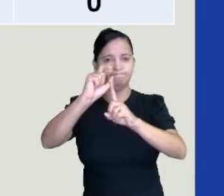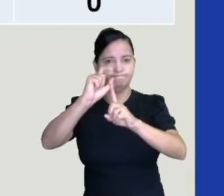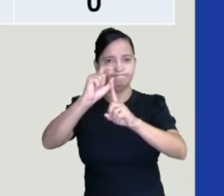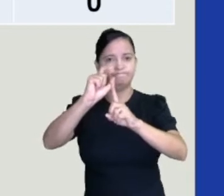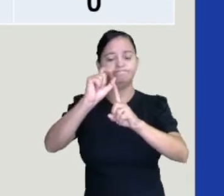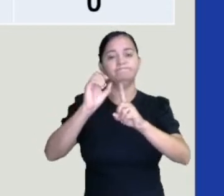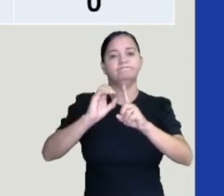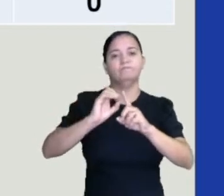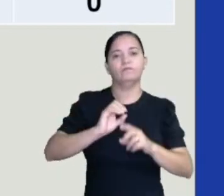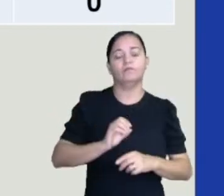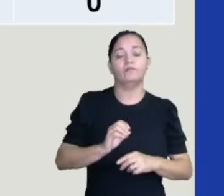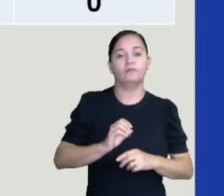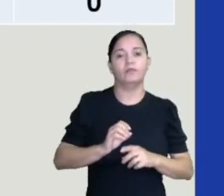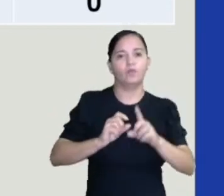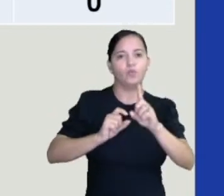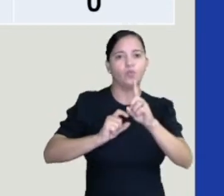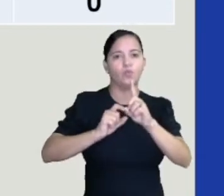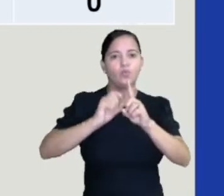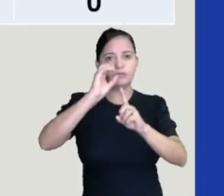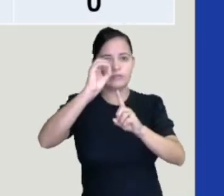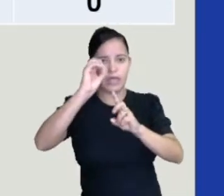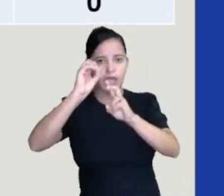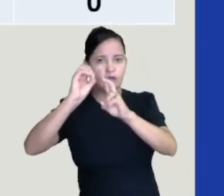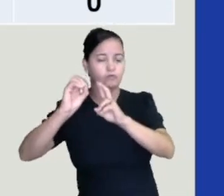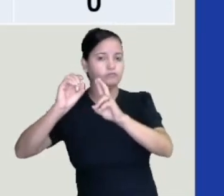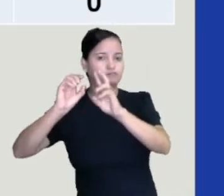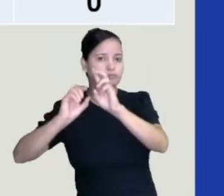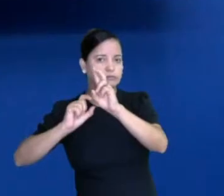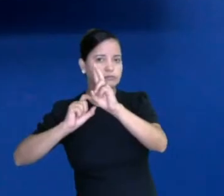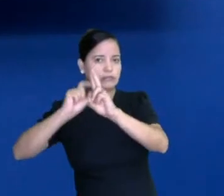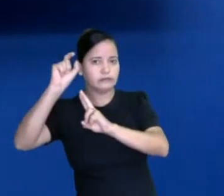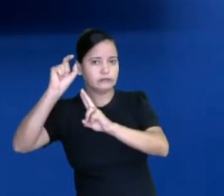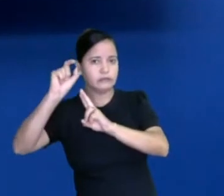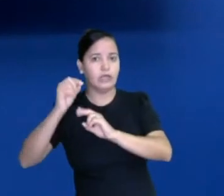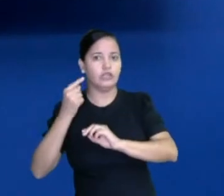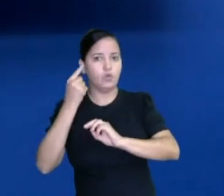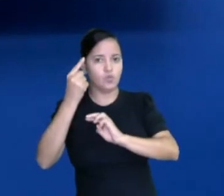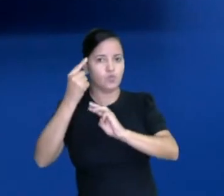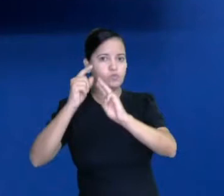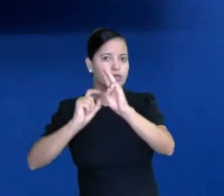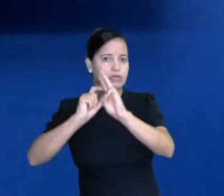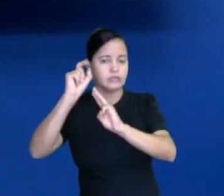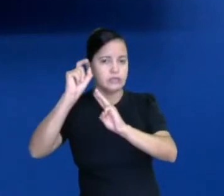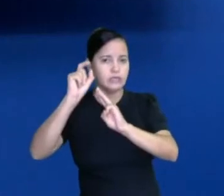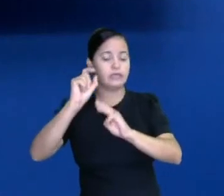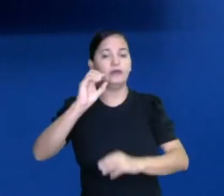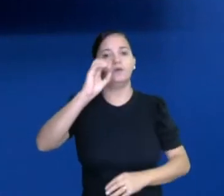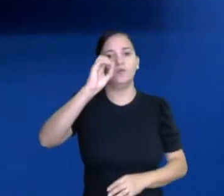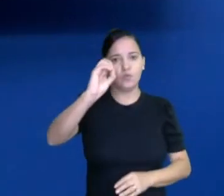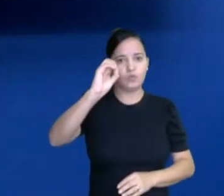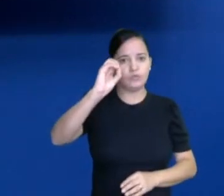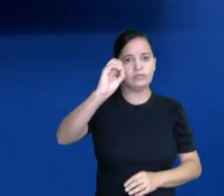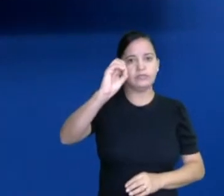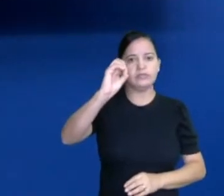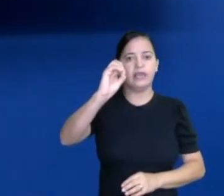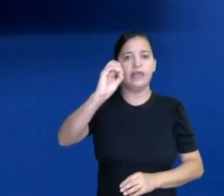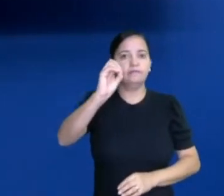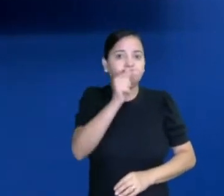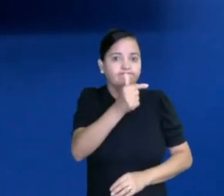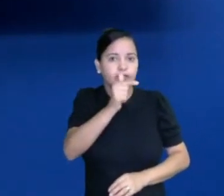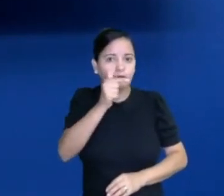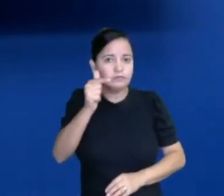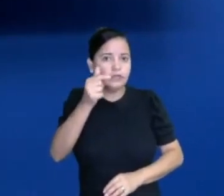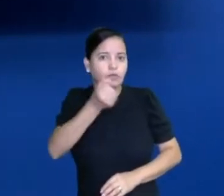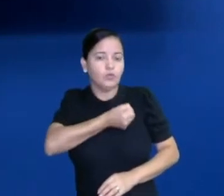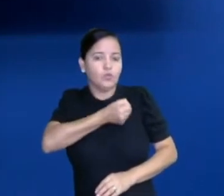as unidades, o 0 das dezenas e o 1 na centena. Lembra lá do 0 aqui, ele está indicando a ausência de valor.